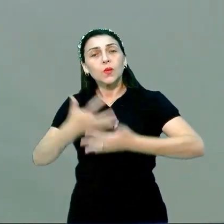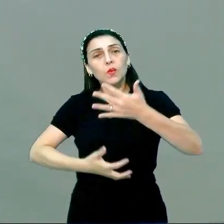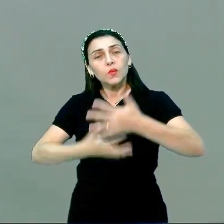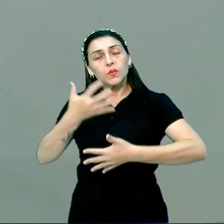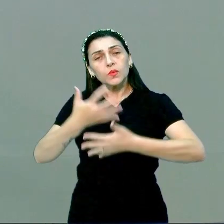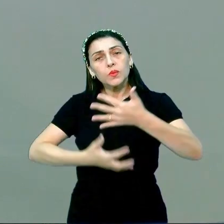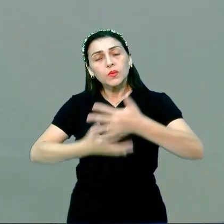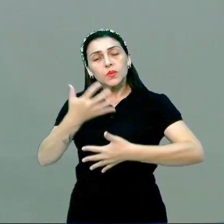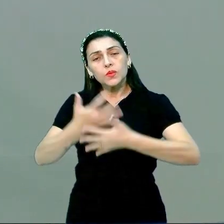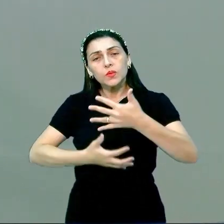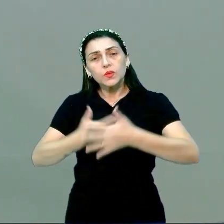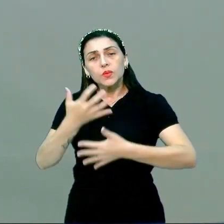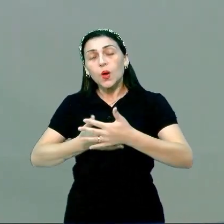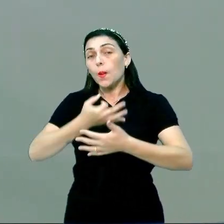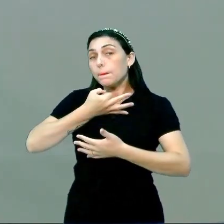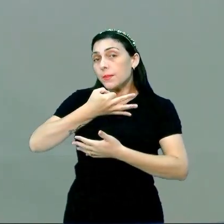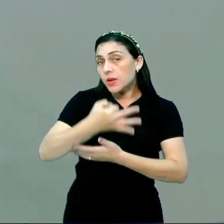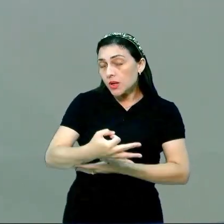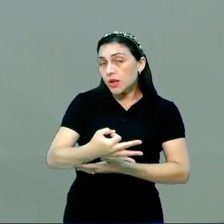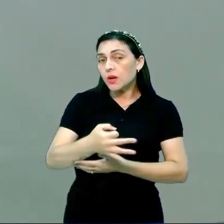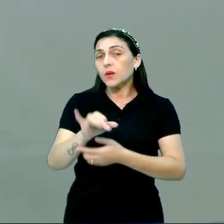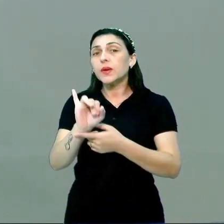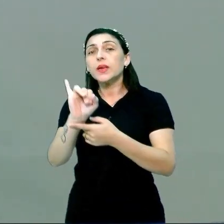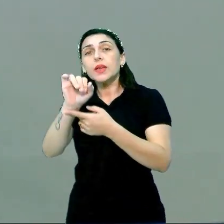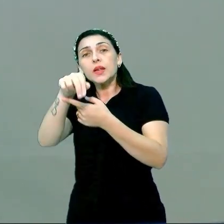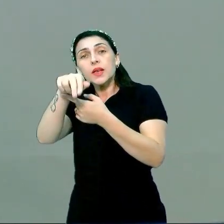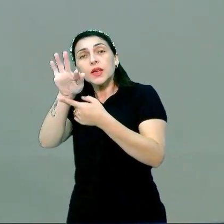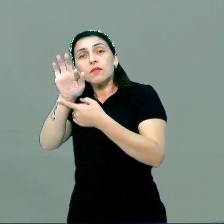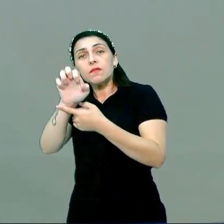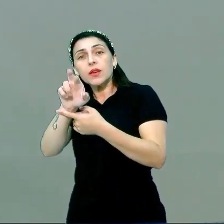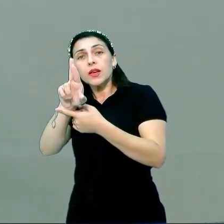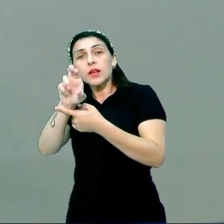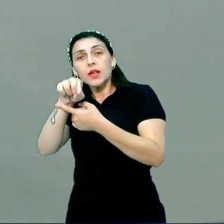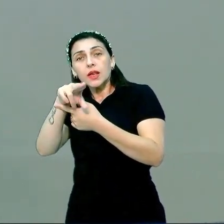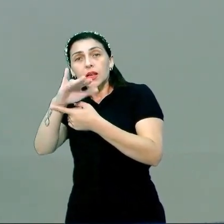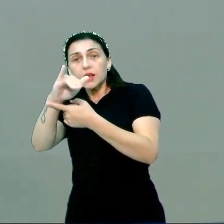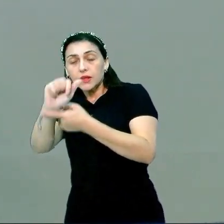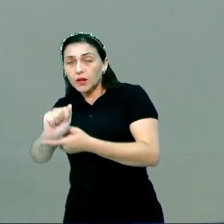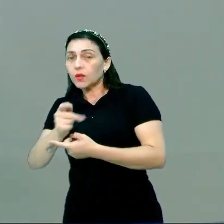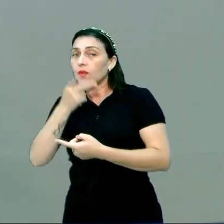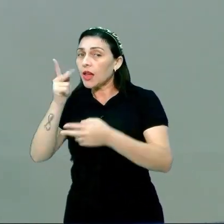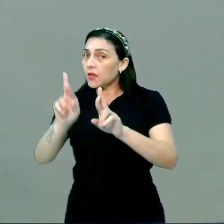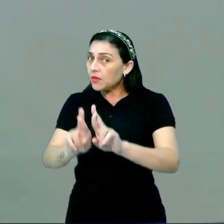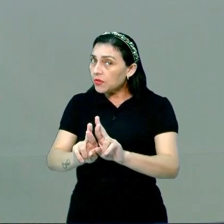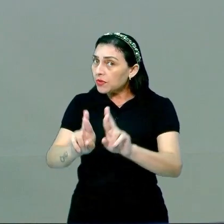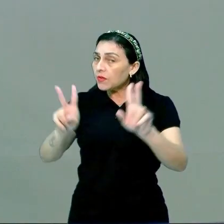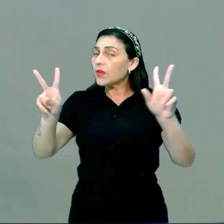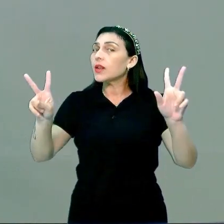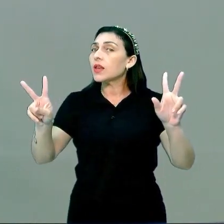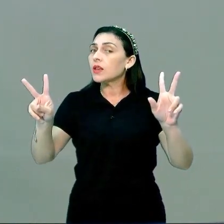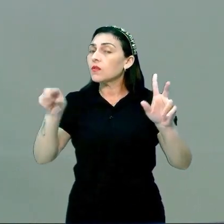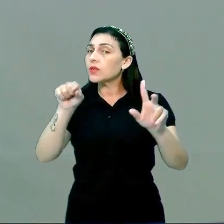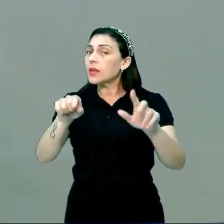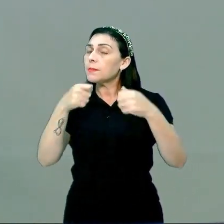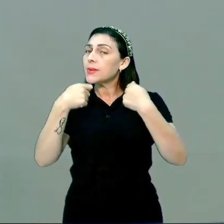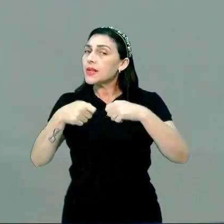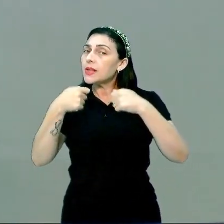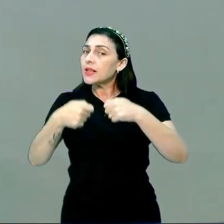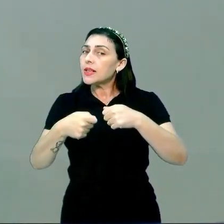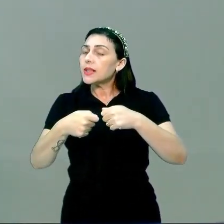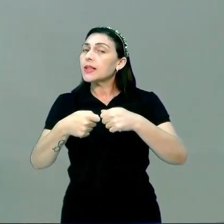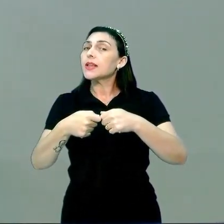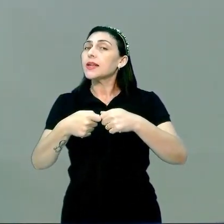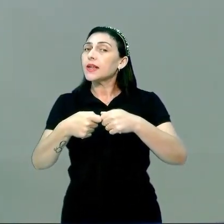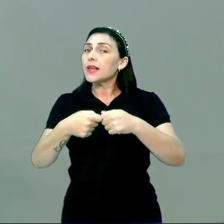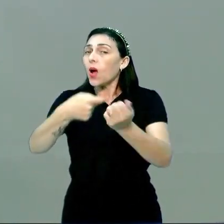confundindo as coisas, entre opinião e entre inferência. Porque, como eu disse, para inferir você tem que estar de acordo